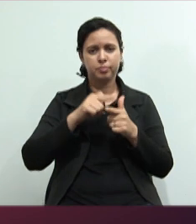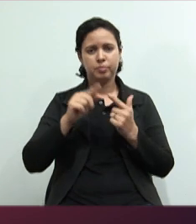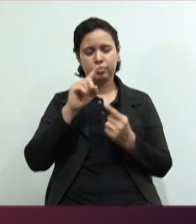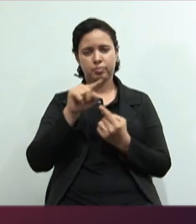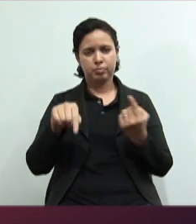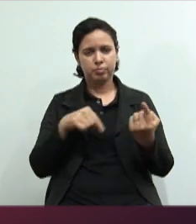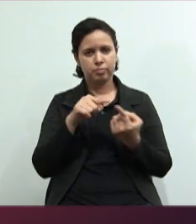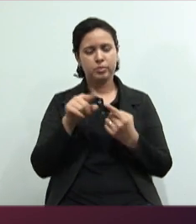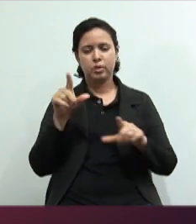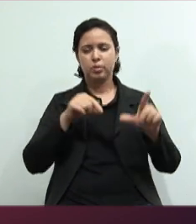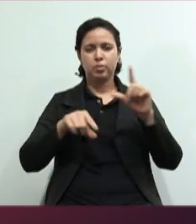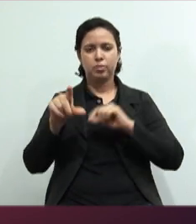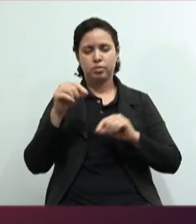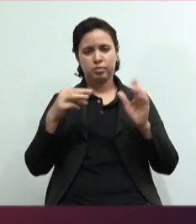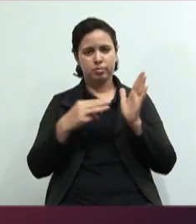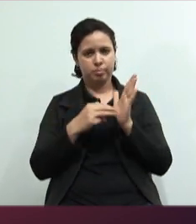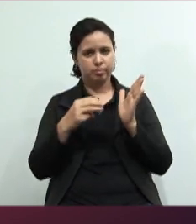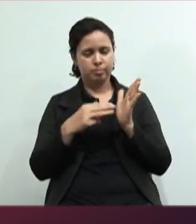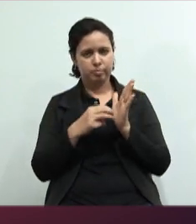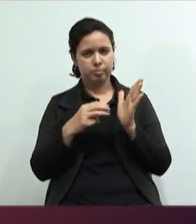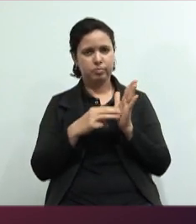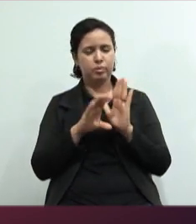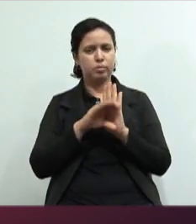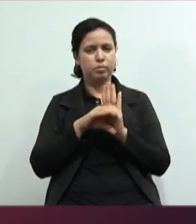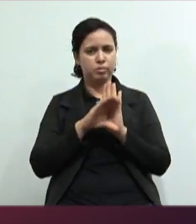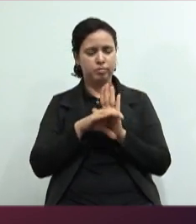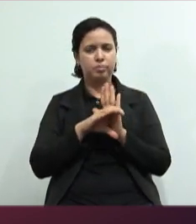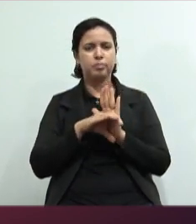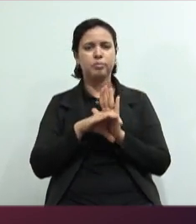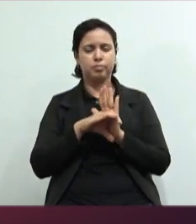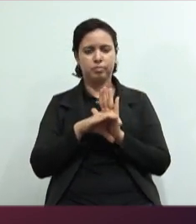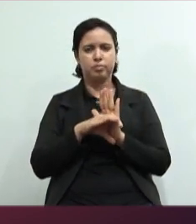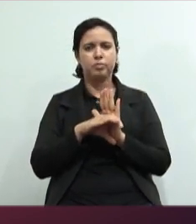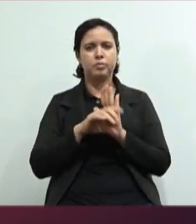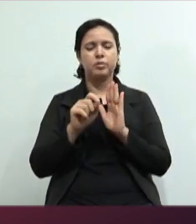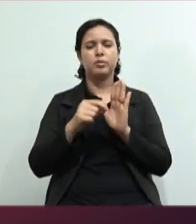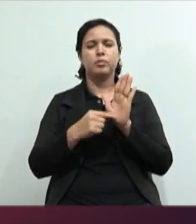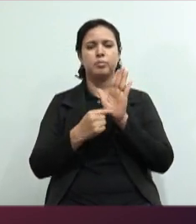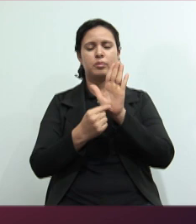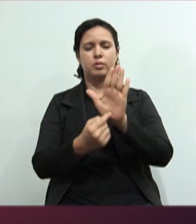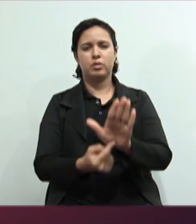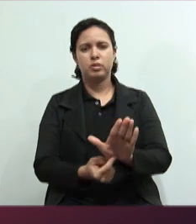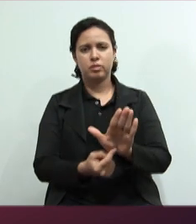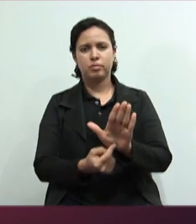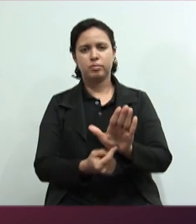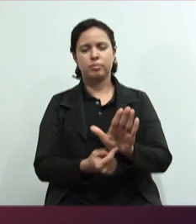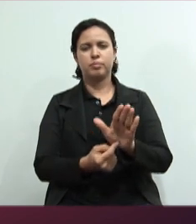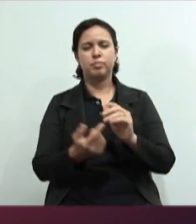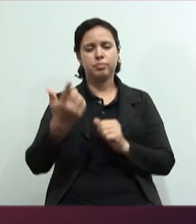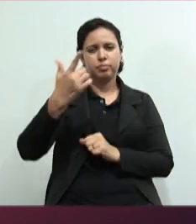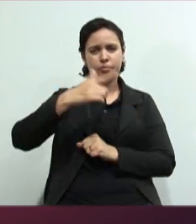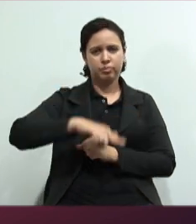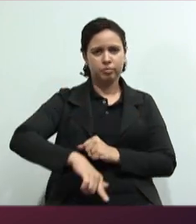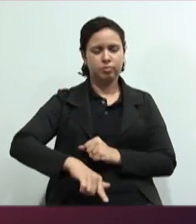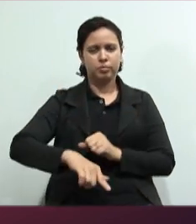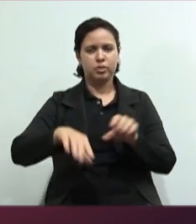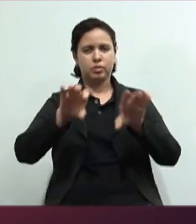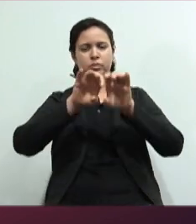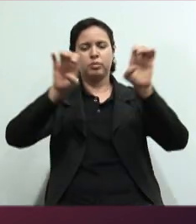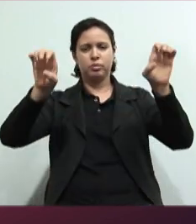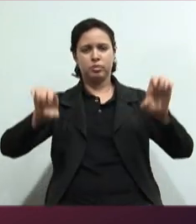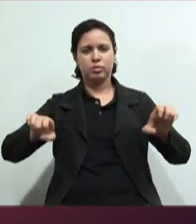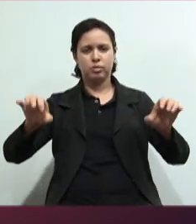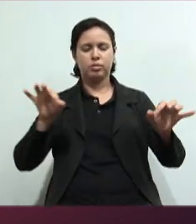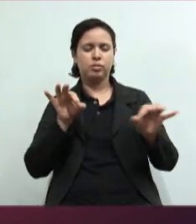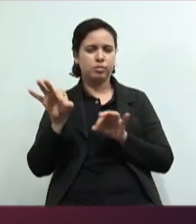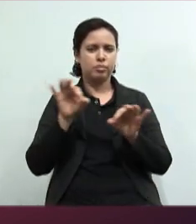escolha dos métodos. Aqui o conceito de PDCA começa a se mostrar. a repetição estruturada e organizada em